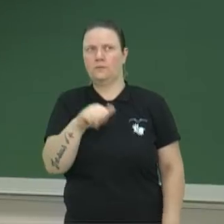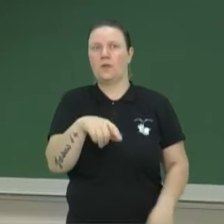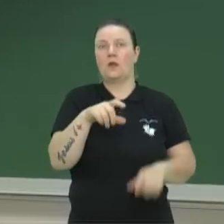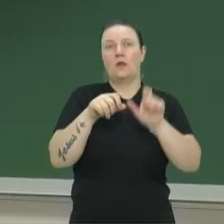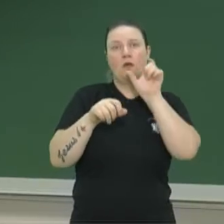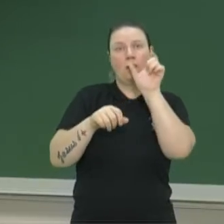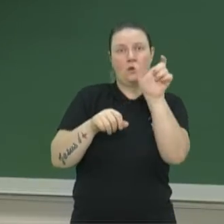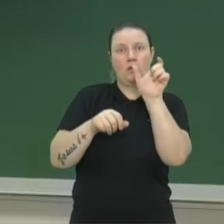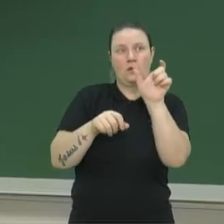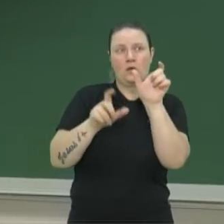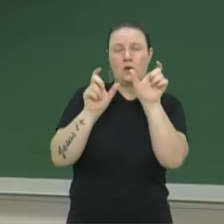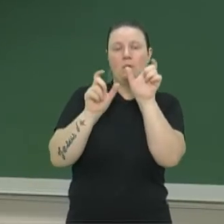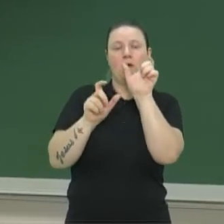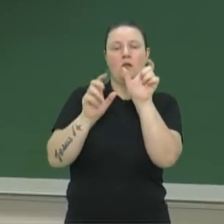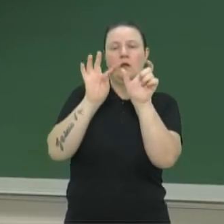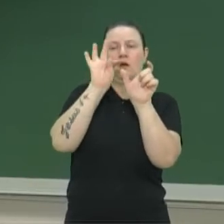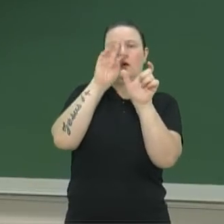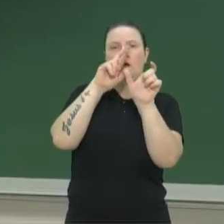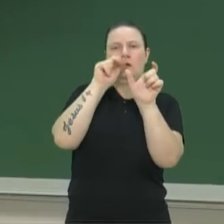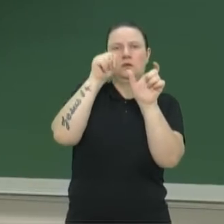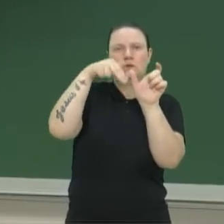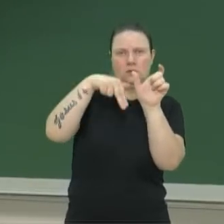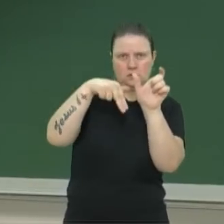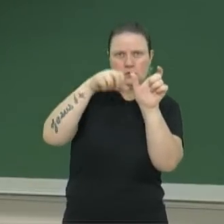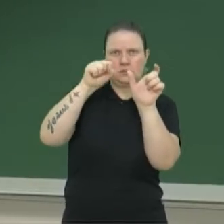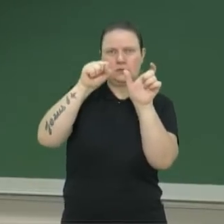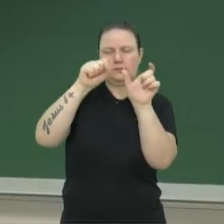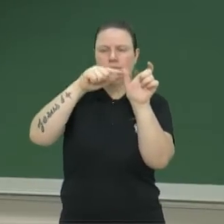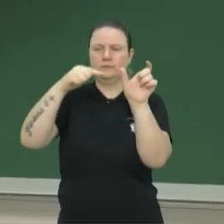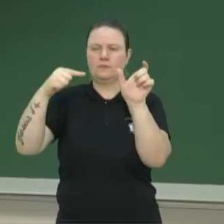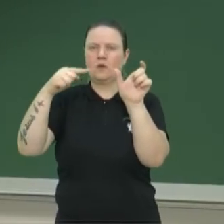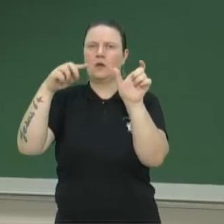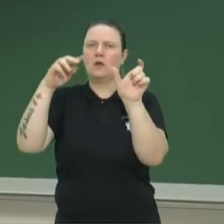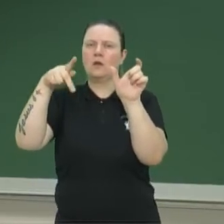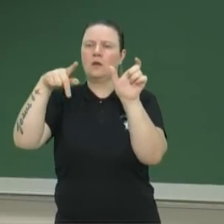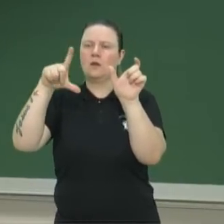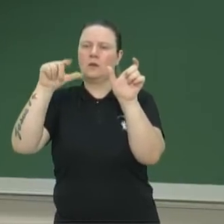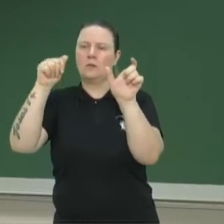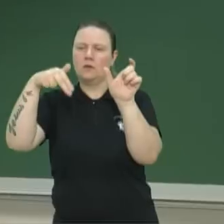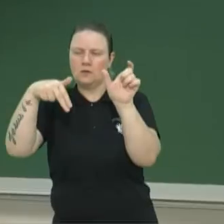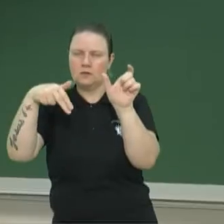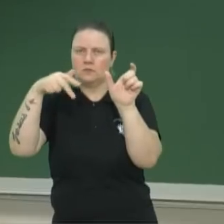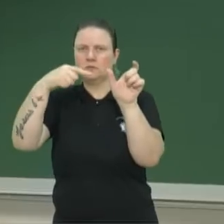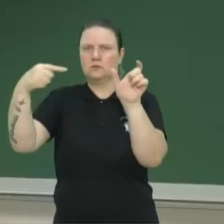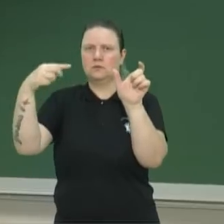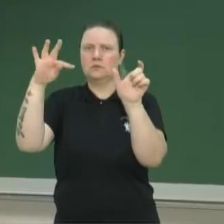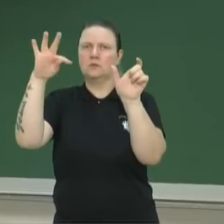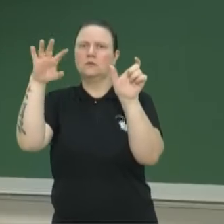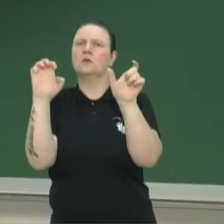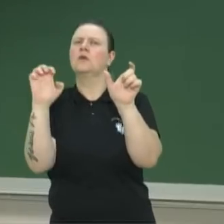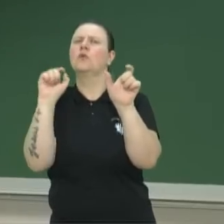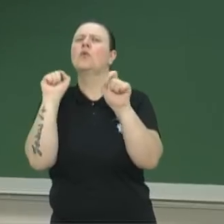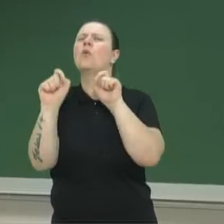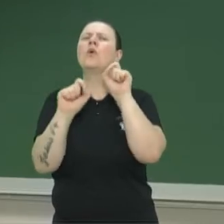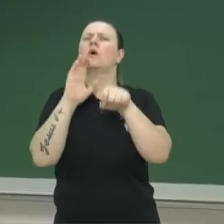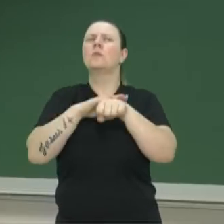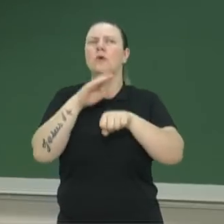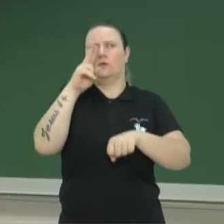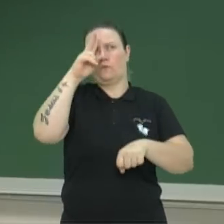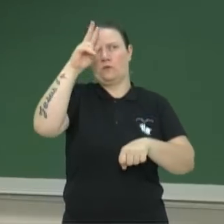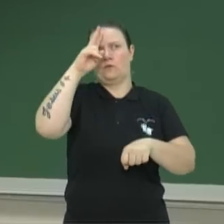transplante, certo? Então, antepenúltima, penúltima e última sílaba. Qual é a sílaba mais